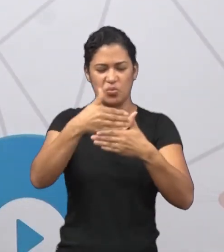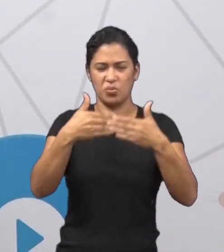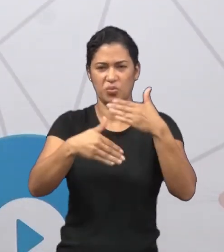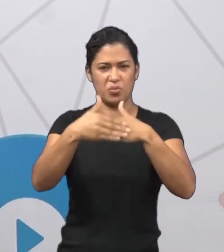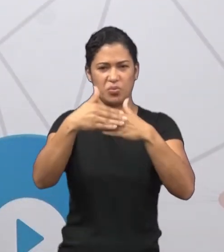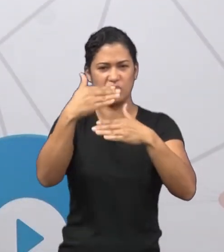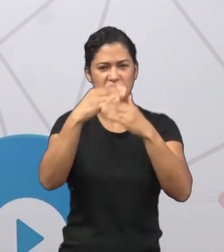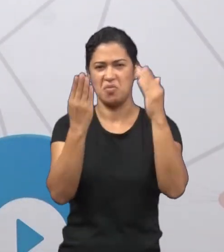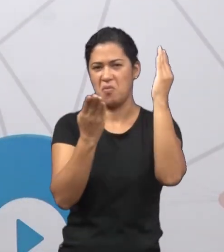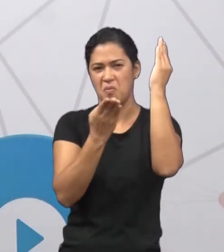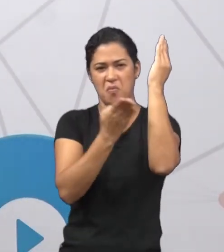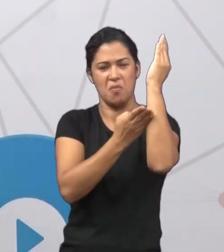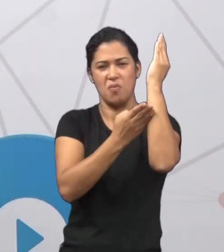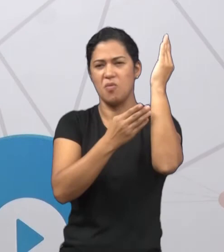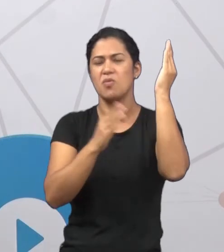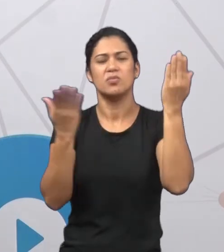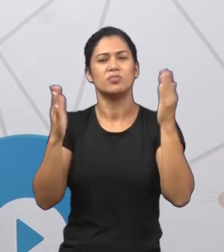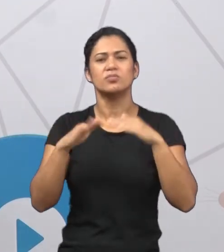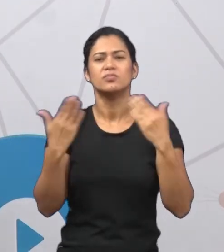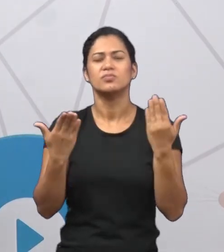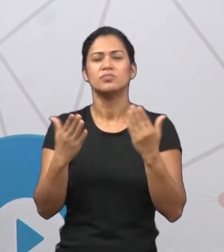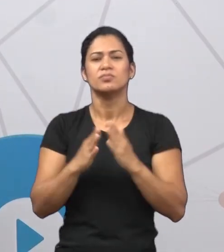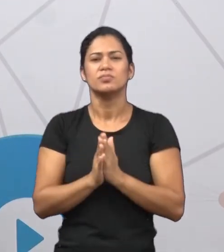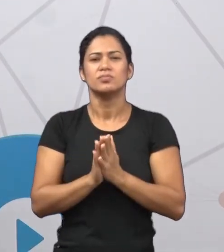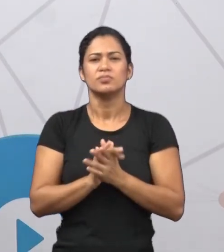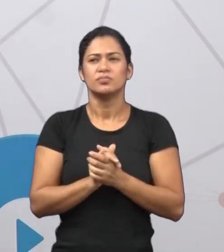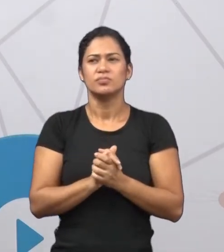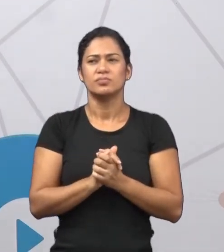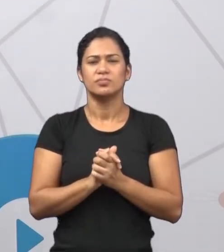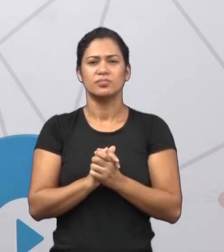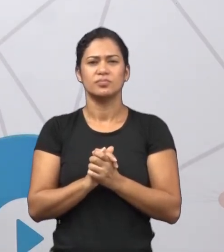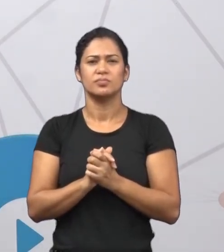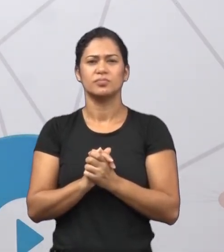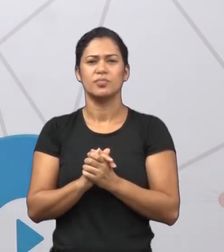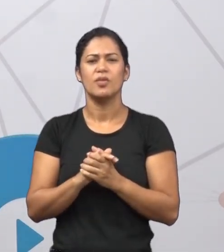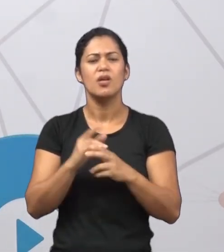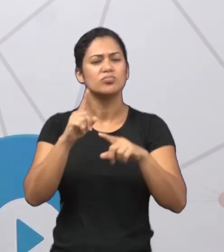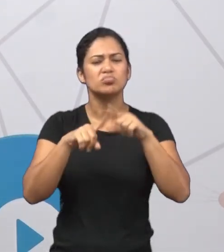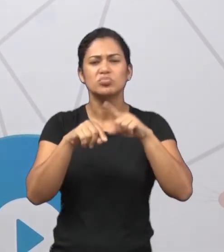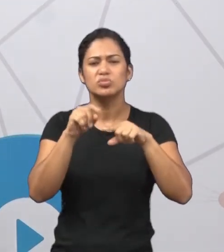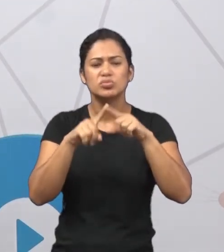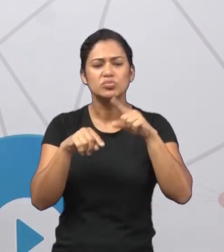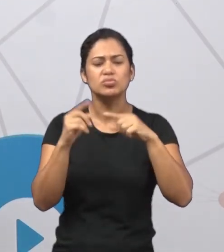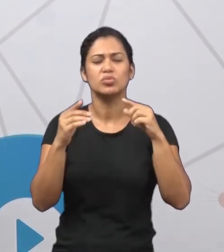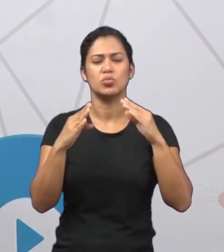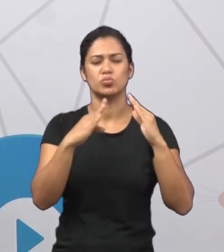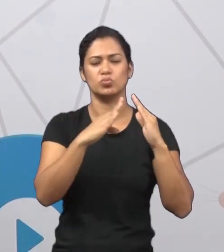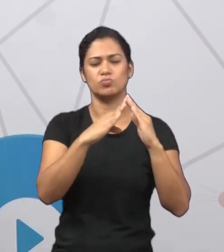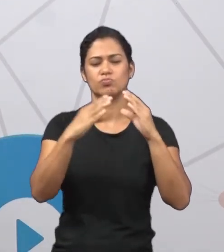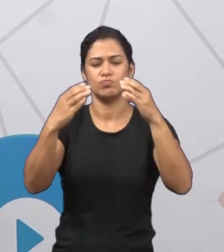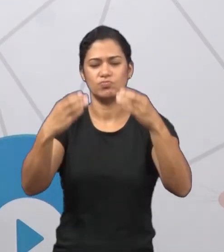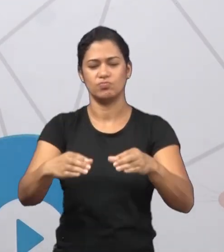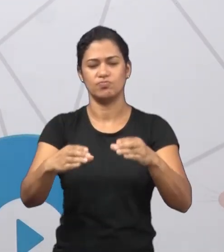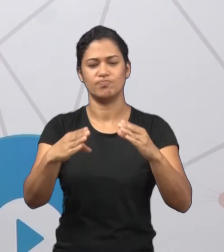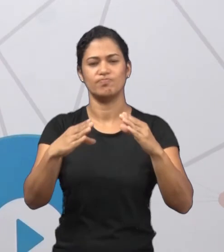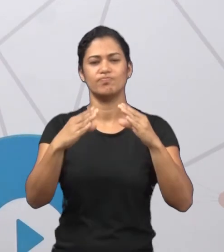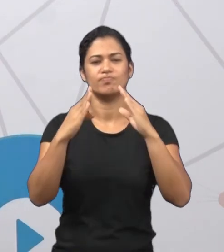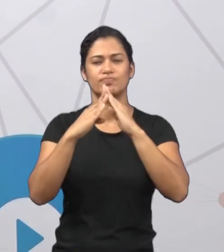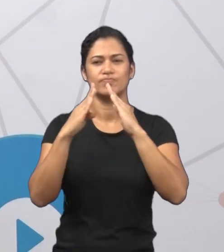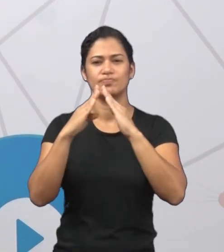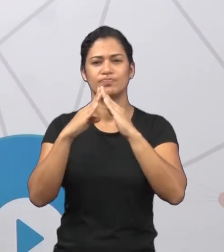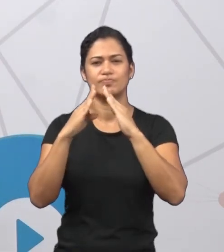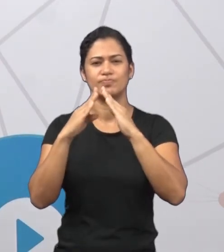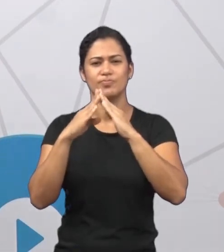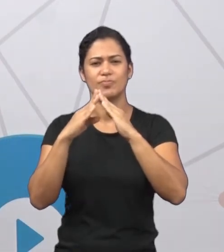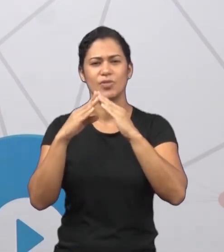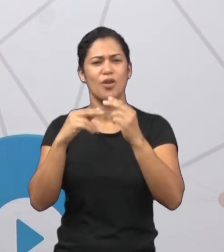Mas é uma residência. Vocês observaram a imagem? Então, os elementos do bairro residencial são residências.